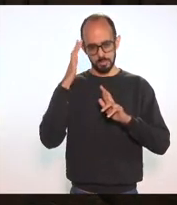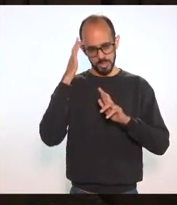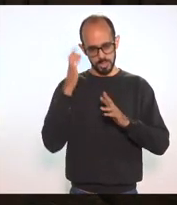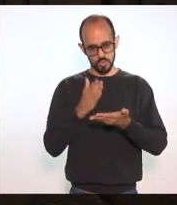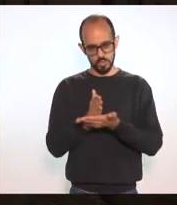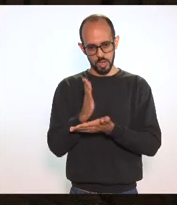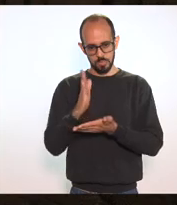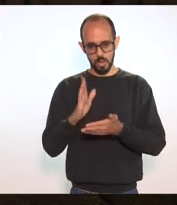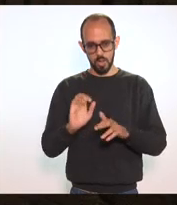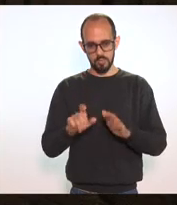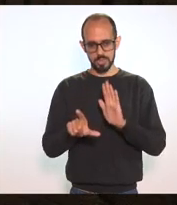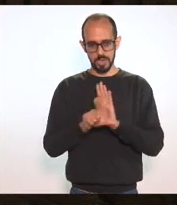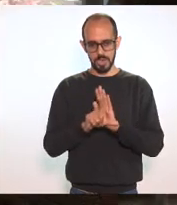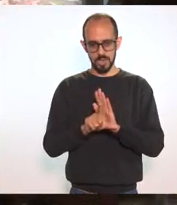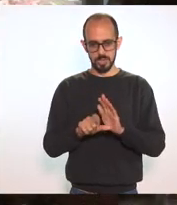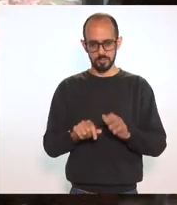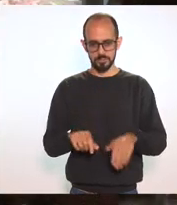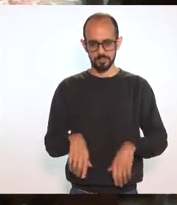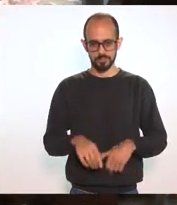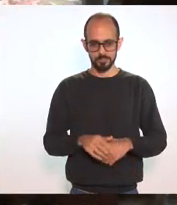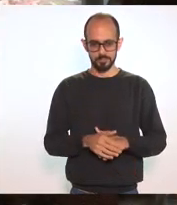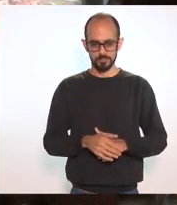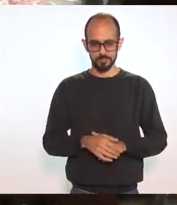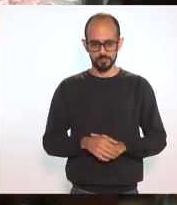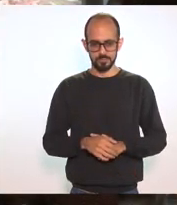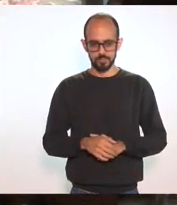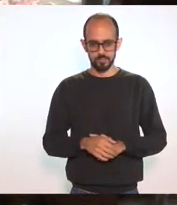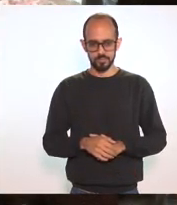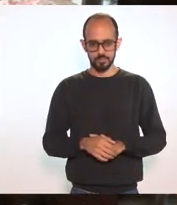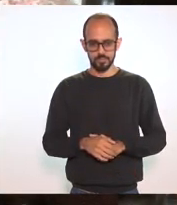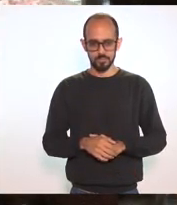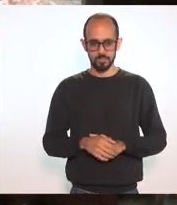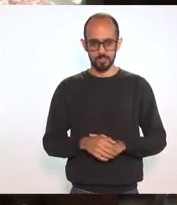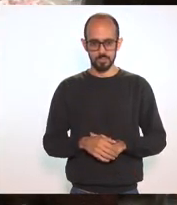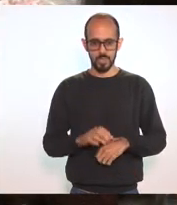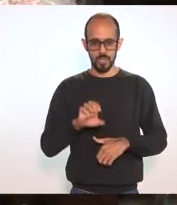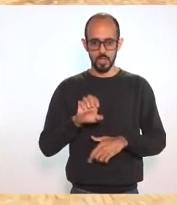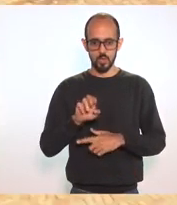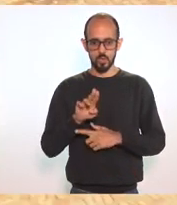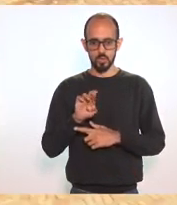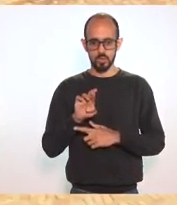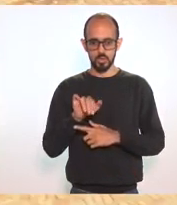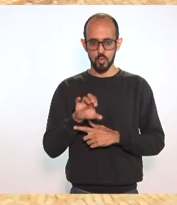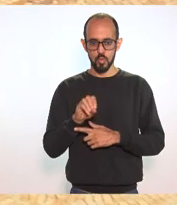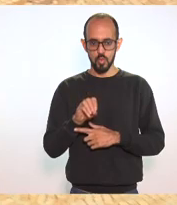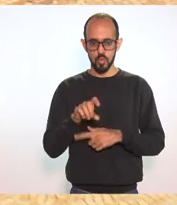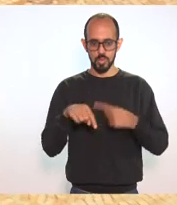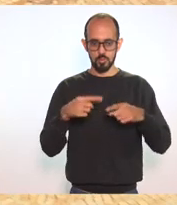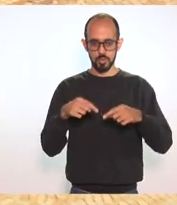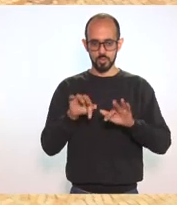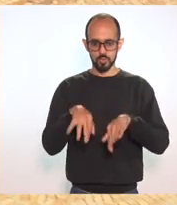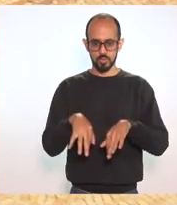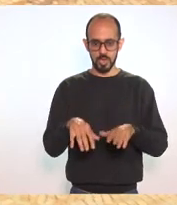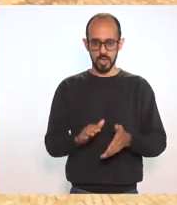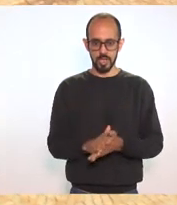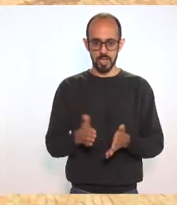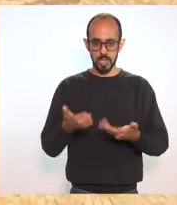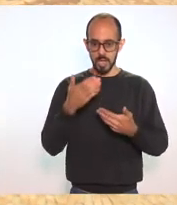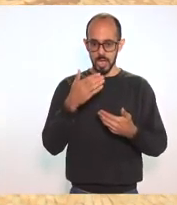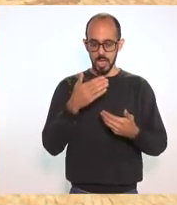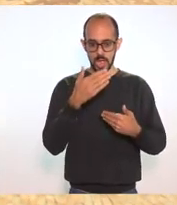projeto de lei de tombamento. Obrigado, boa tarde. Deputado Eurico, vamos à pauta para encerrar. Serei rápido. Queria saudar aqui a presença do